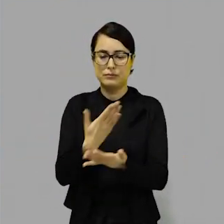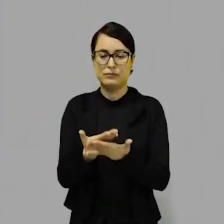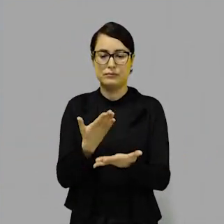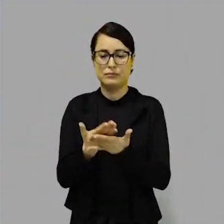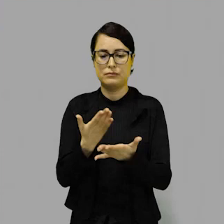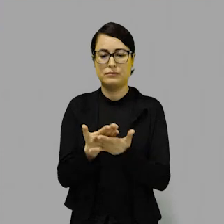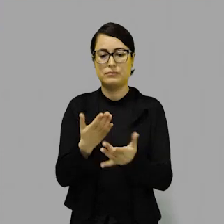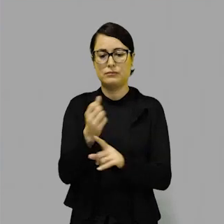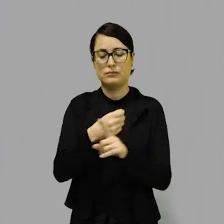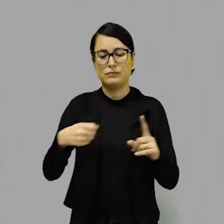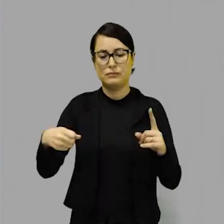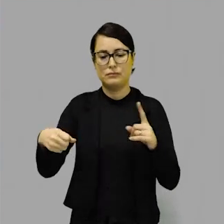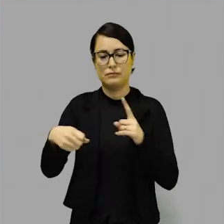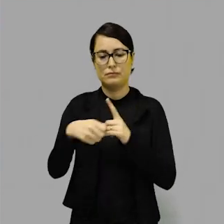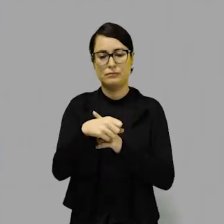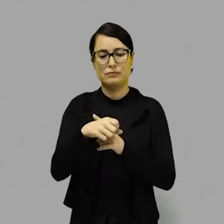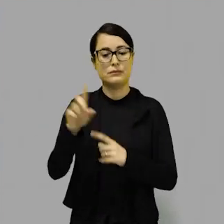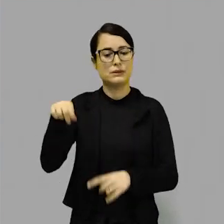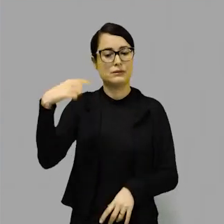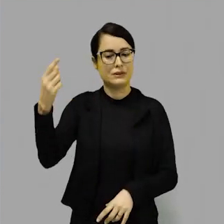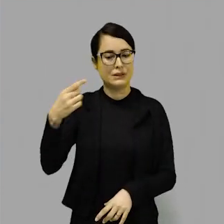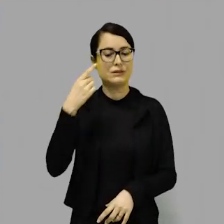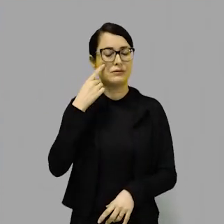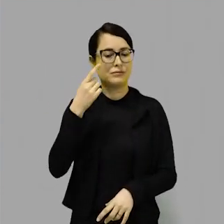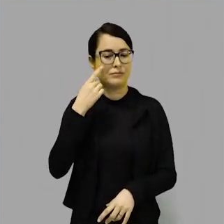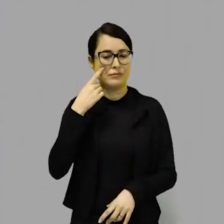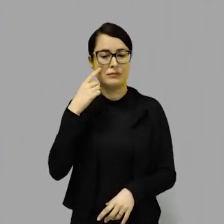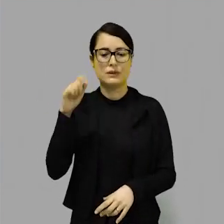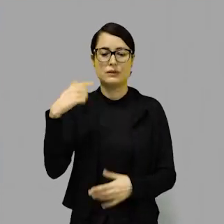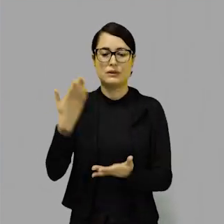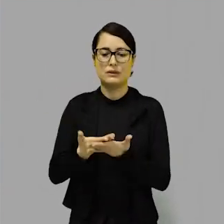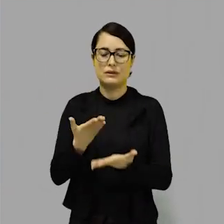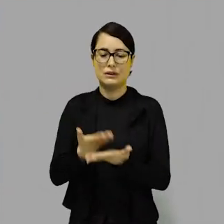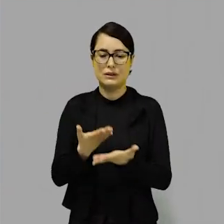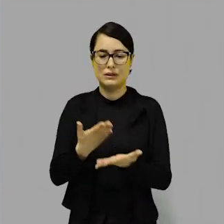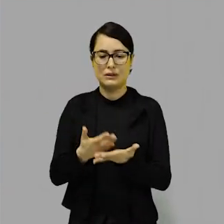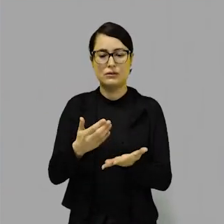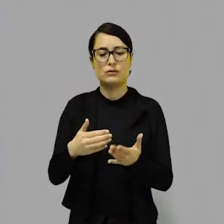aula de sociologia. A gente se vê nas próximas aulas. Continue